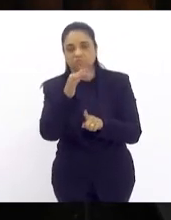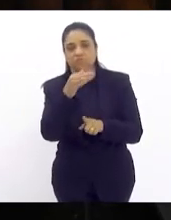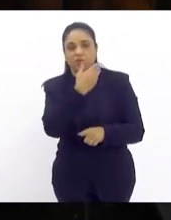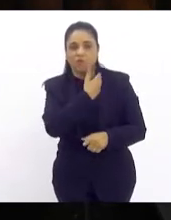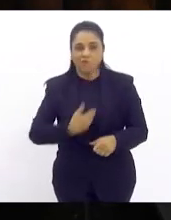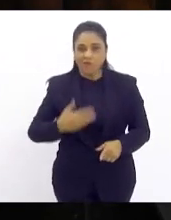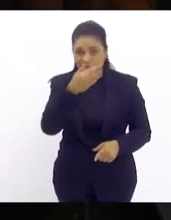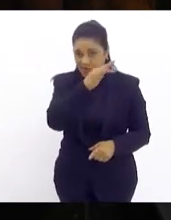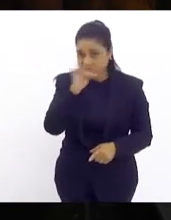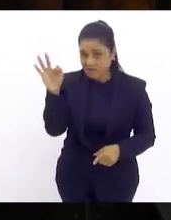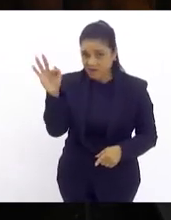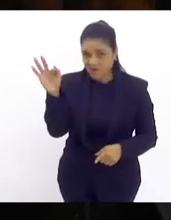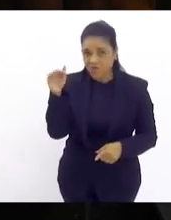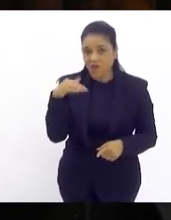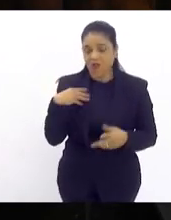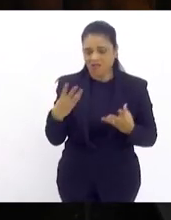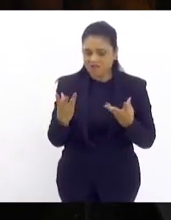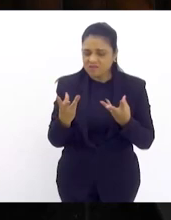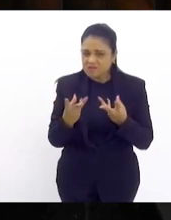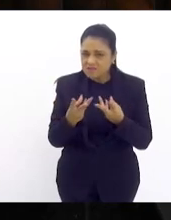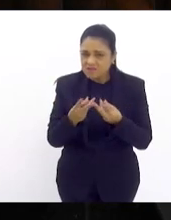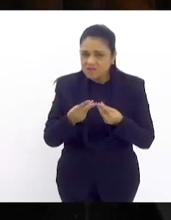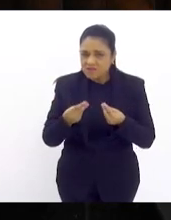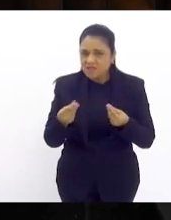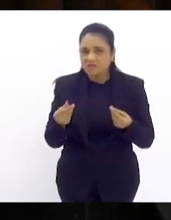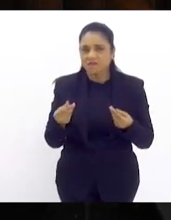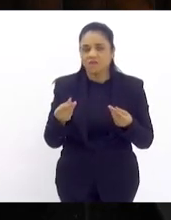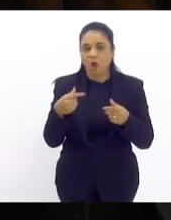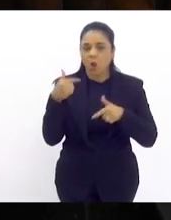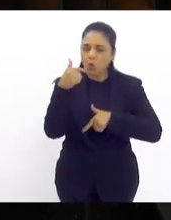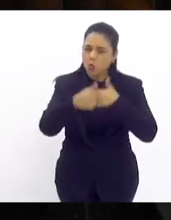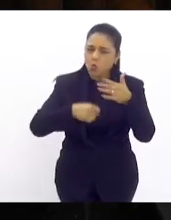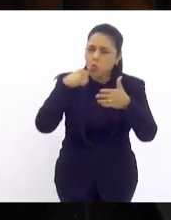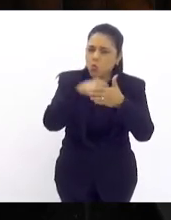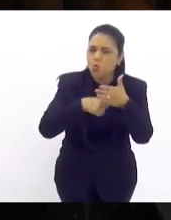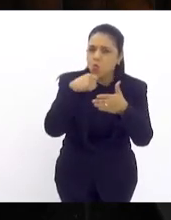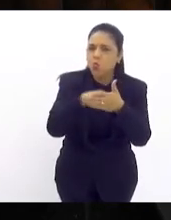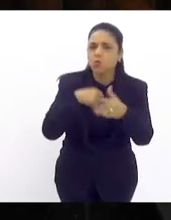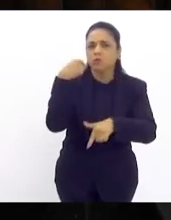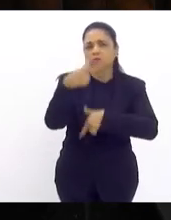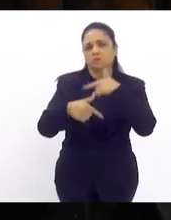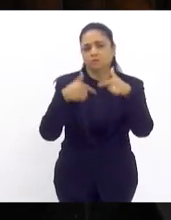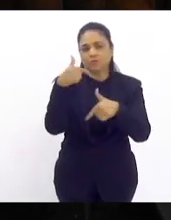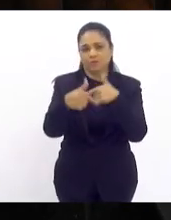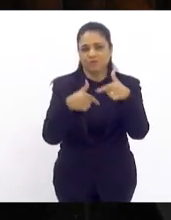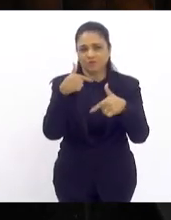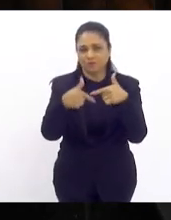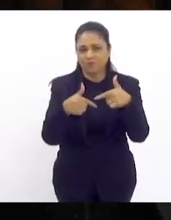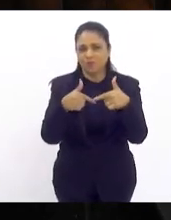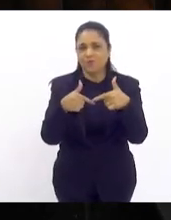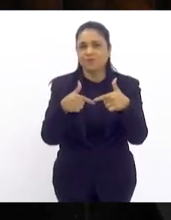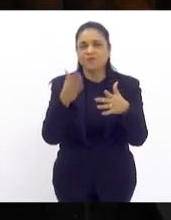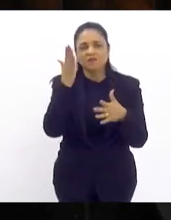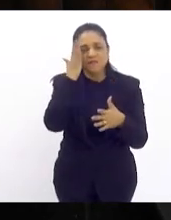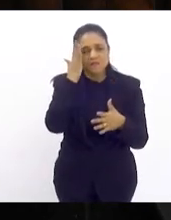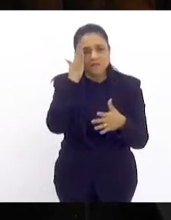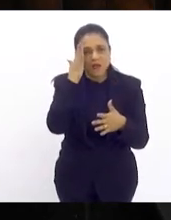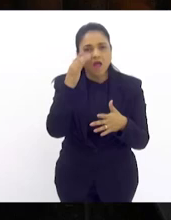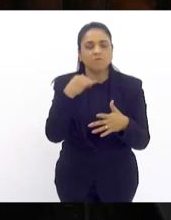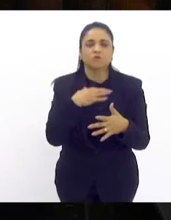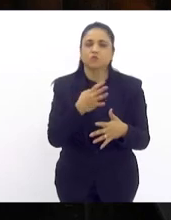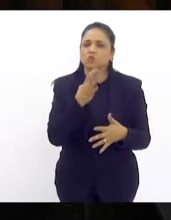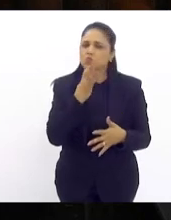ele é sensível A Luta dos trabalhadores ele é sensível de